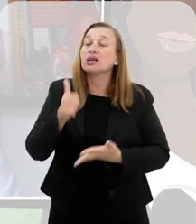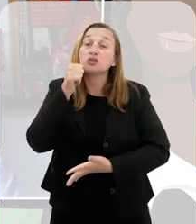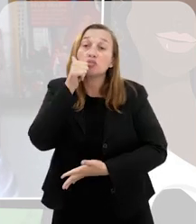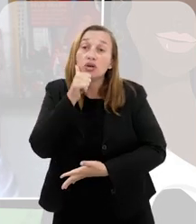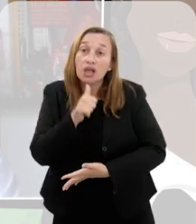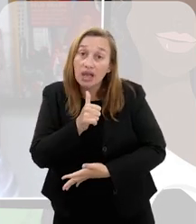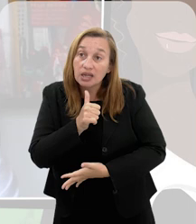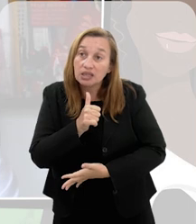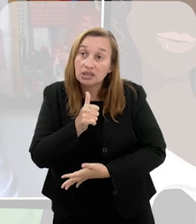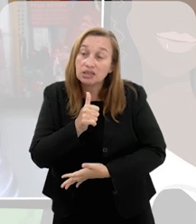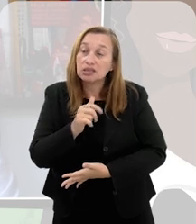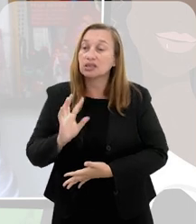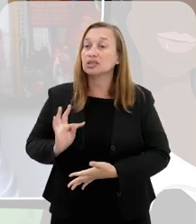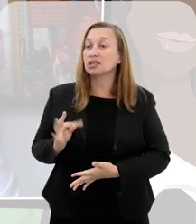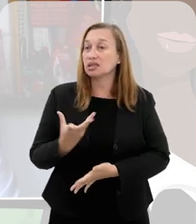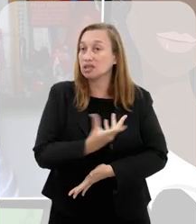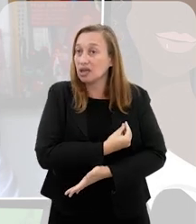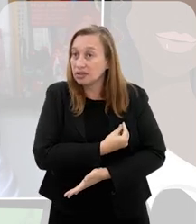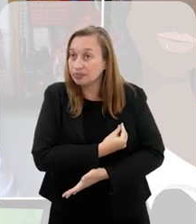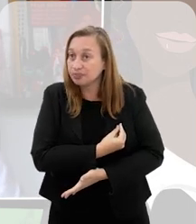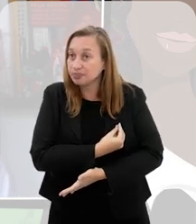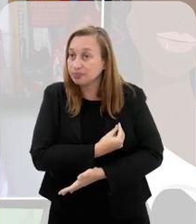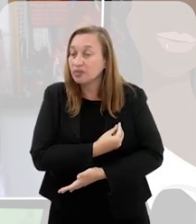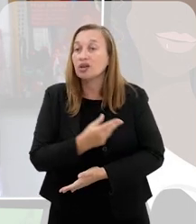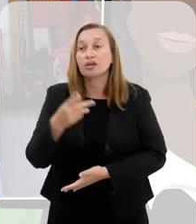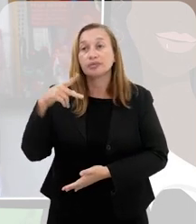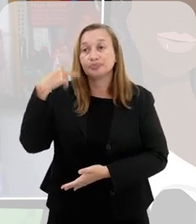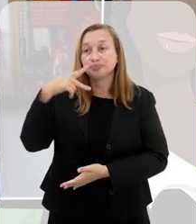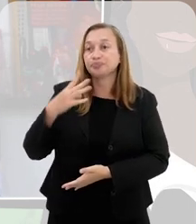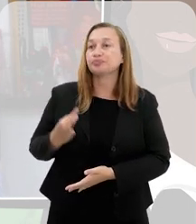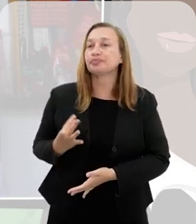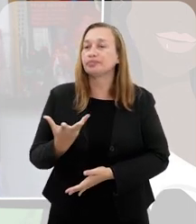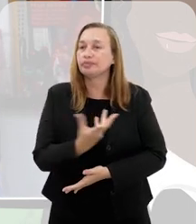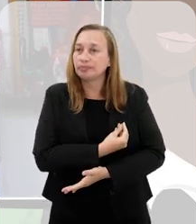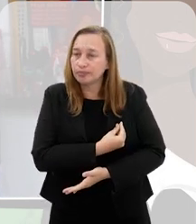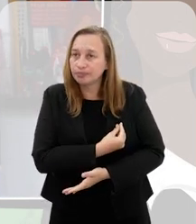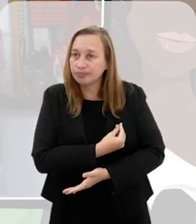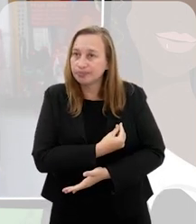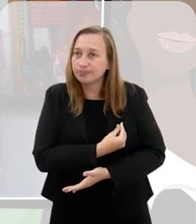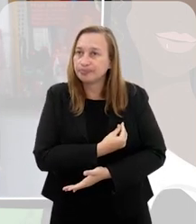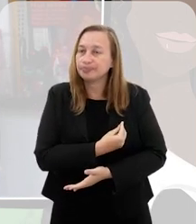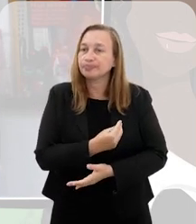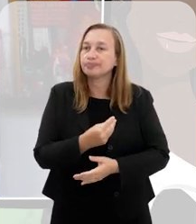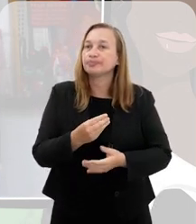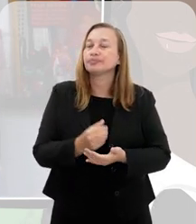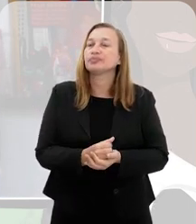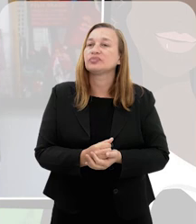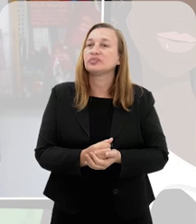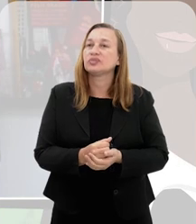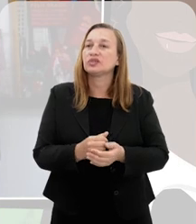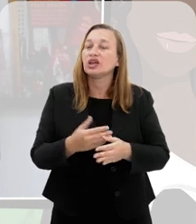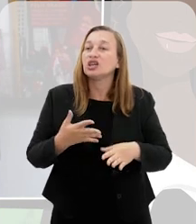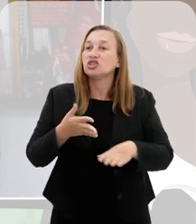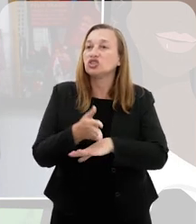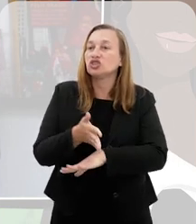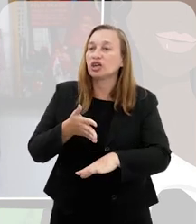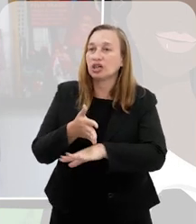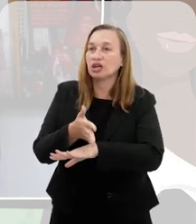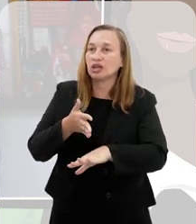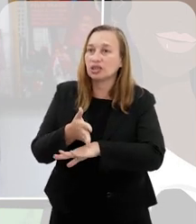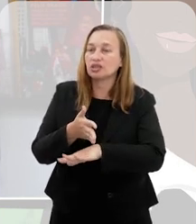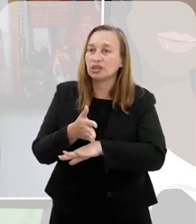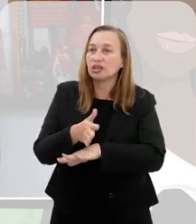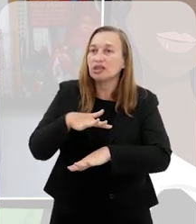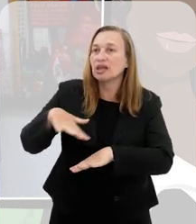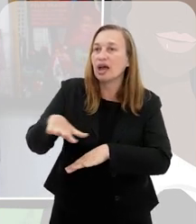avaliar, das mulheres trans, né? Dos parlamentares trans que vêm se